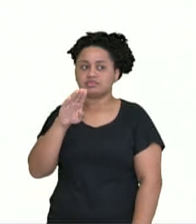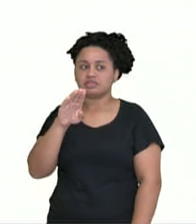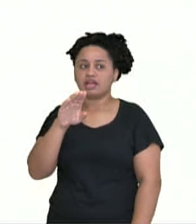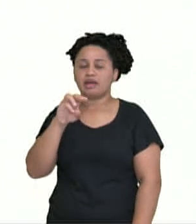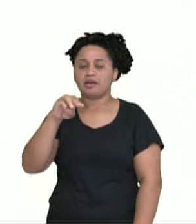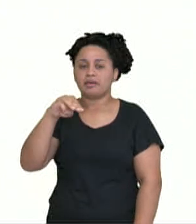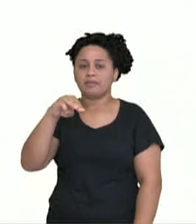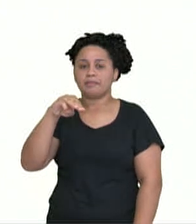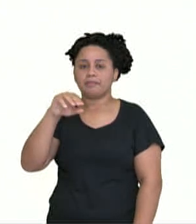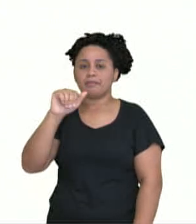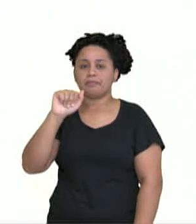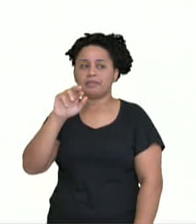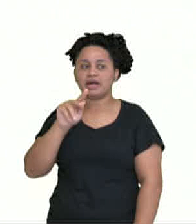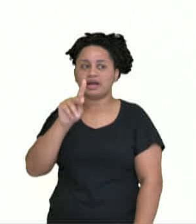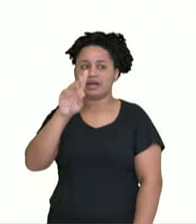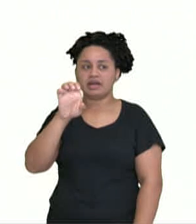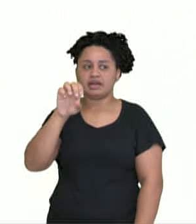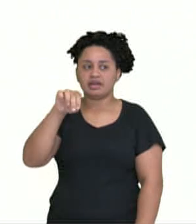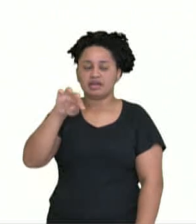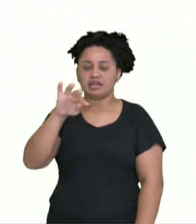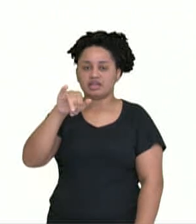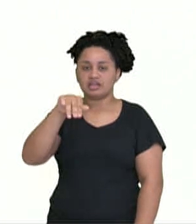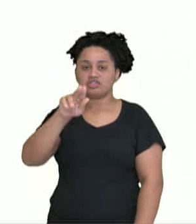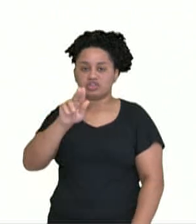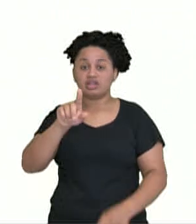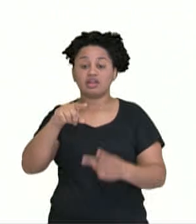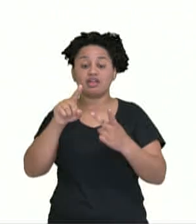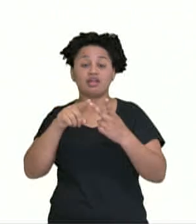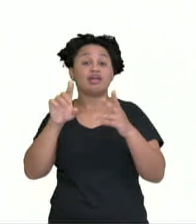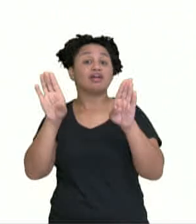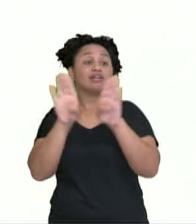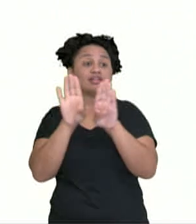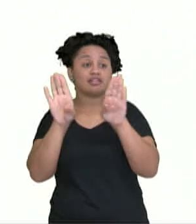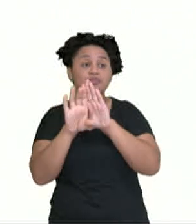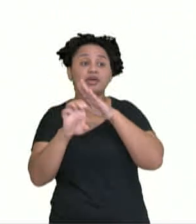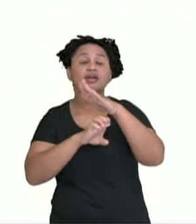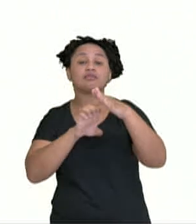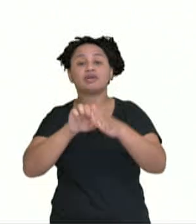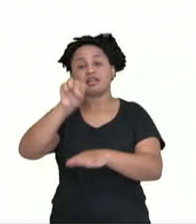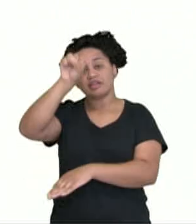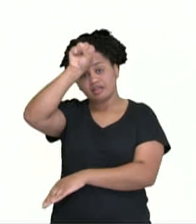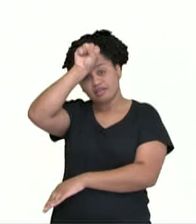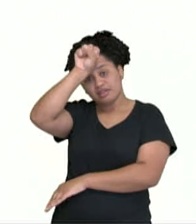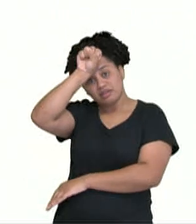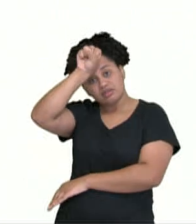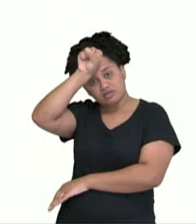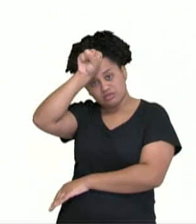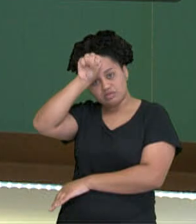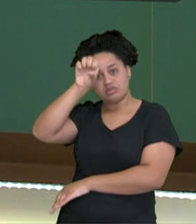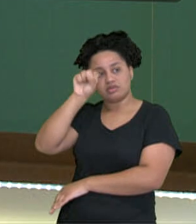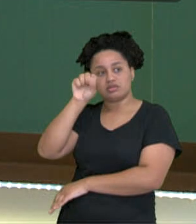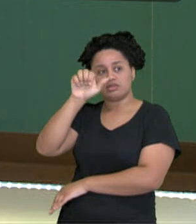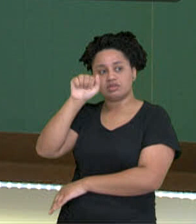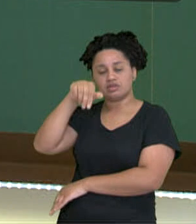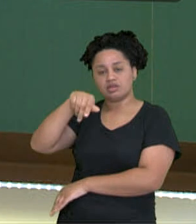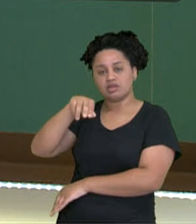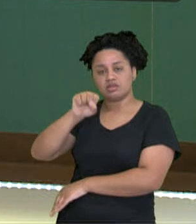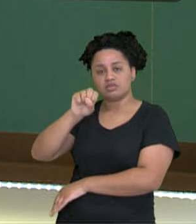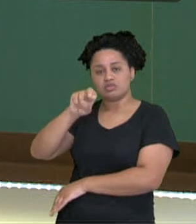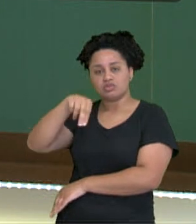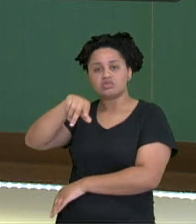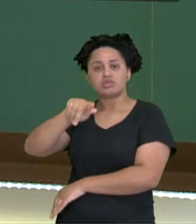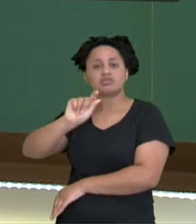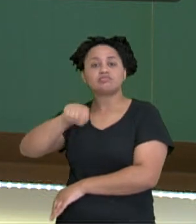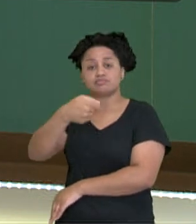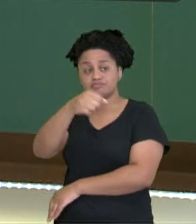das maiores fabricantes de equipamentos tecnológicos, né, voltado até para os